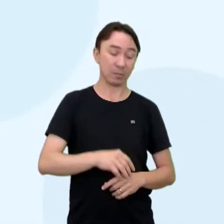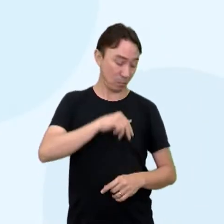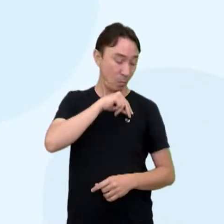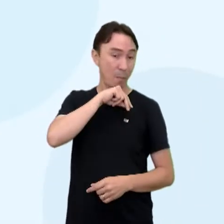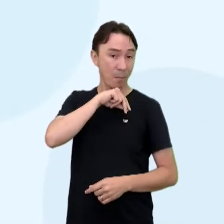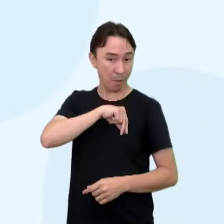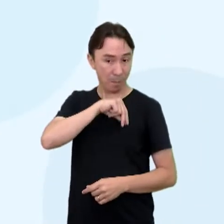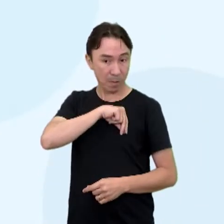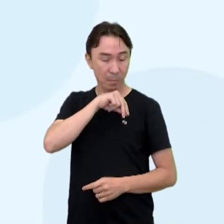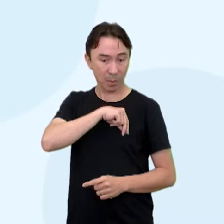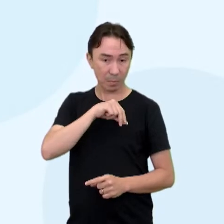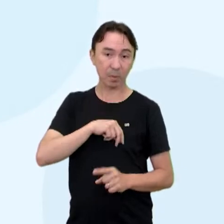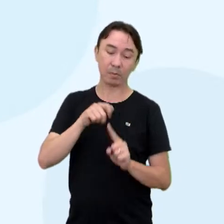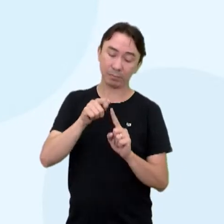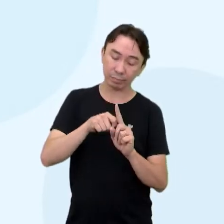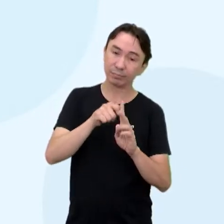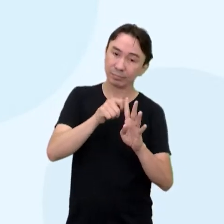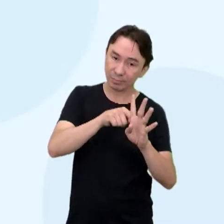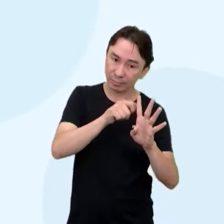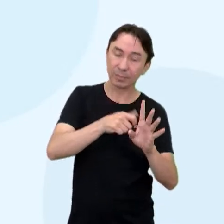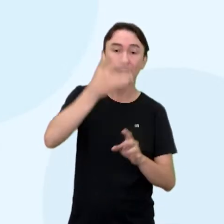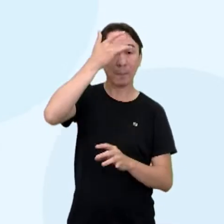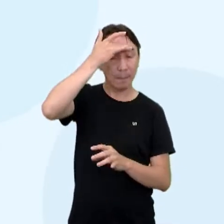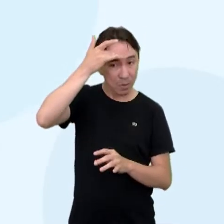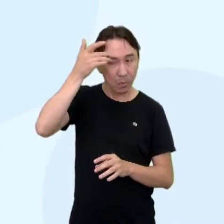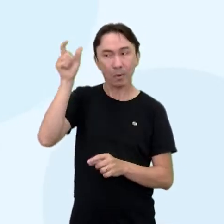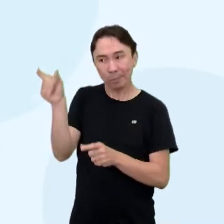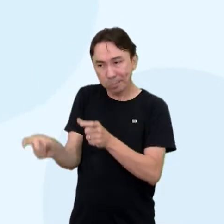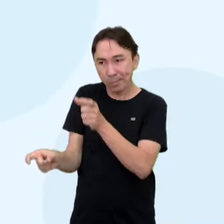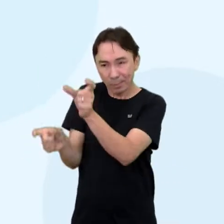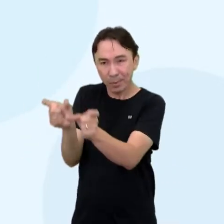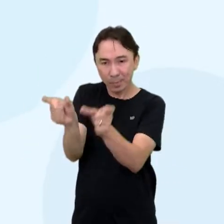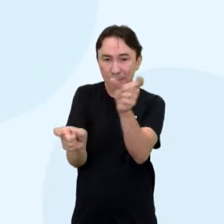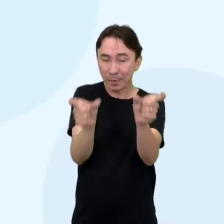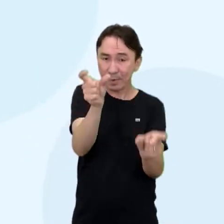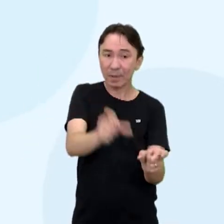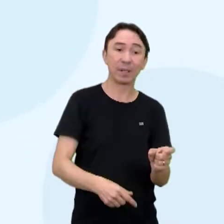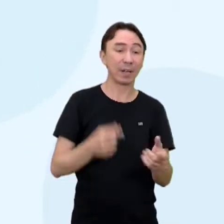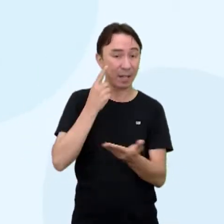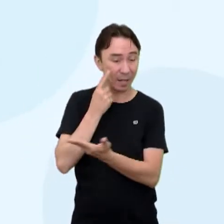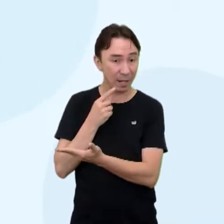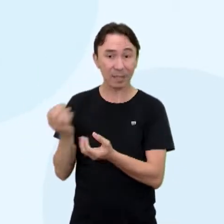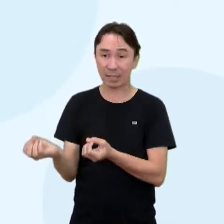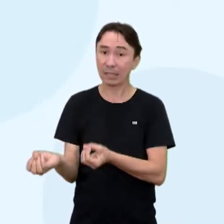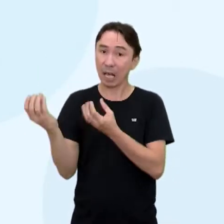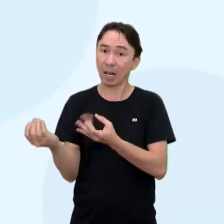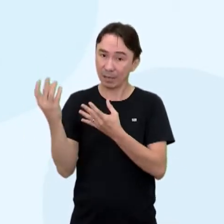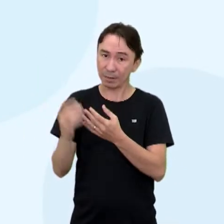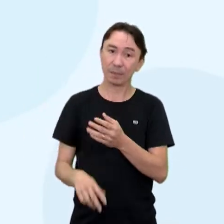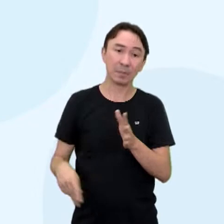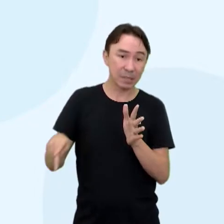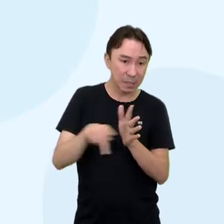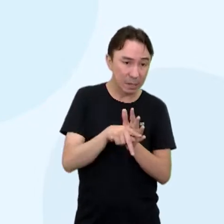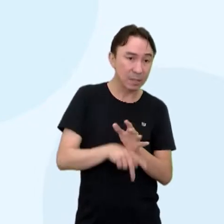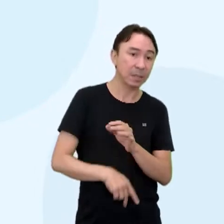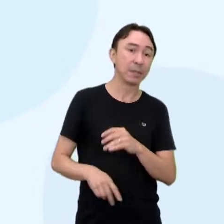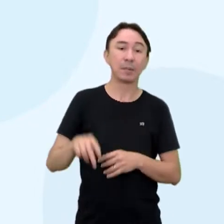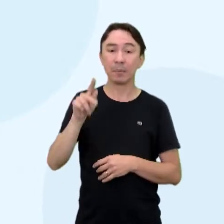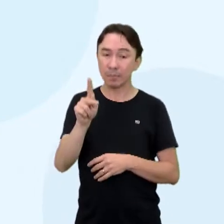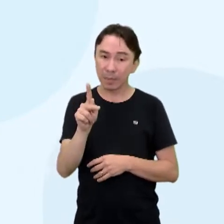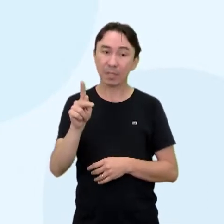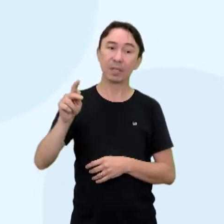per capita. Tá? Então nós temos aí, são dados feitos aí pelo PNAD contínuo, né, que